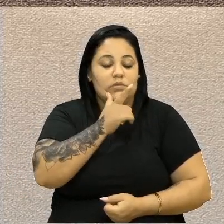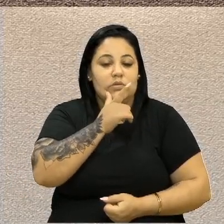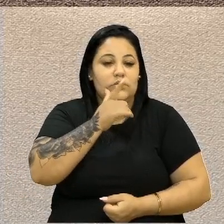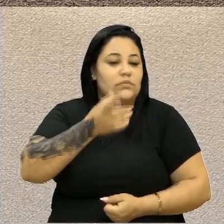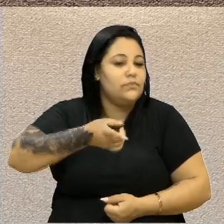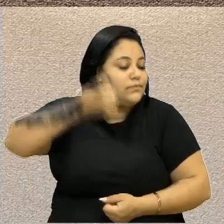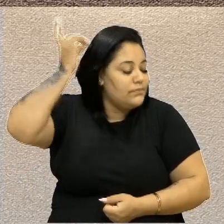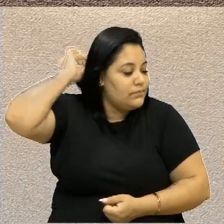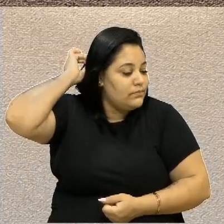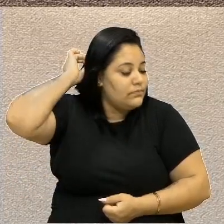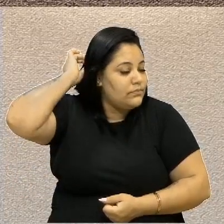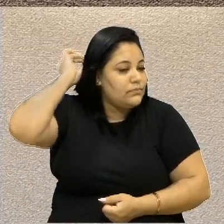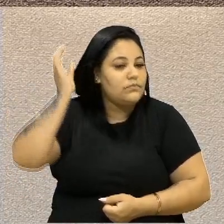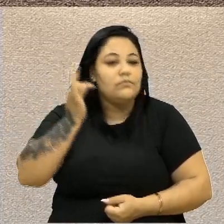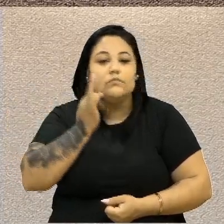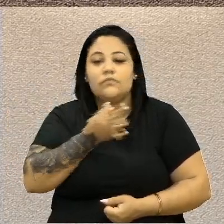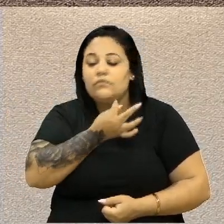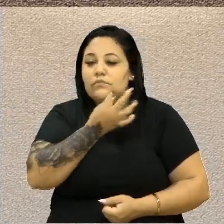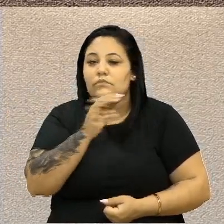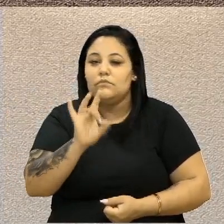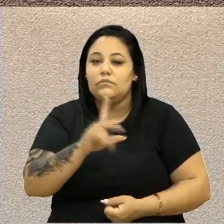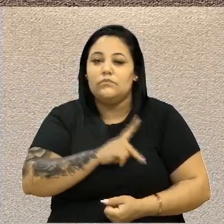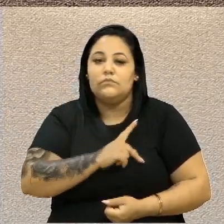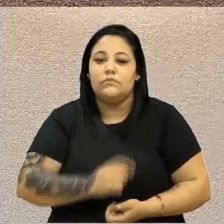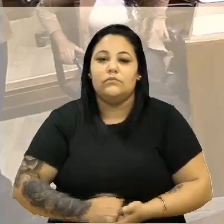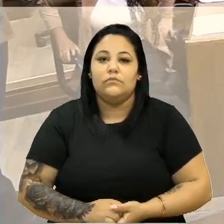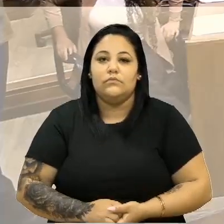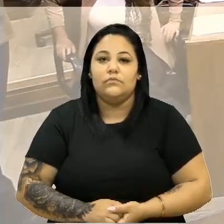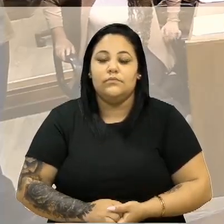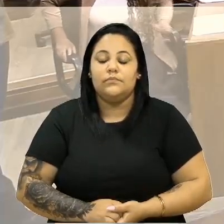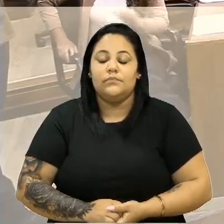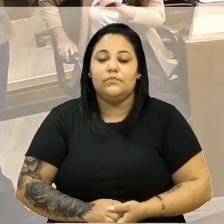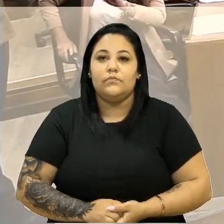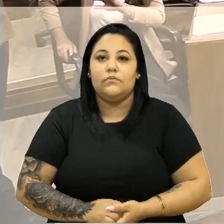Lucas Gil e Tatiane Frisso. Era isso, presidente. Obrigado. Obrigado.